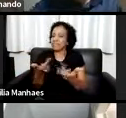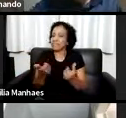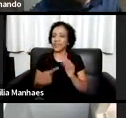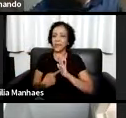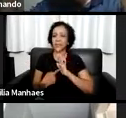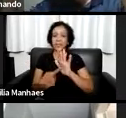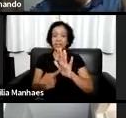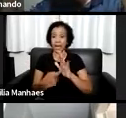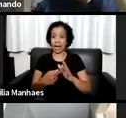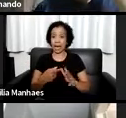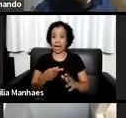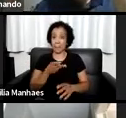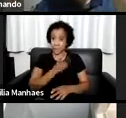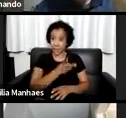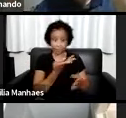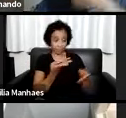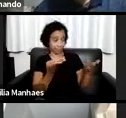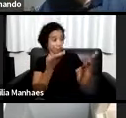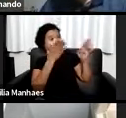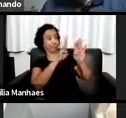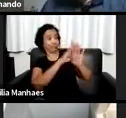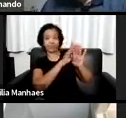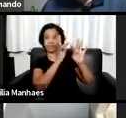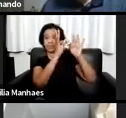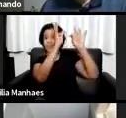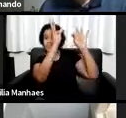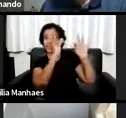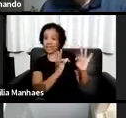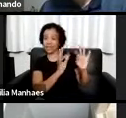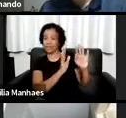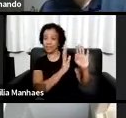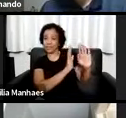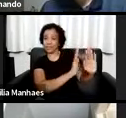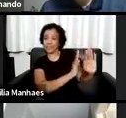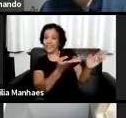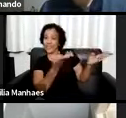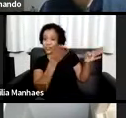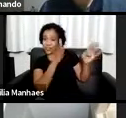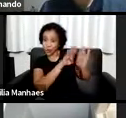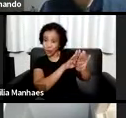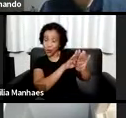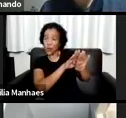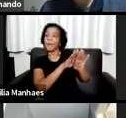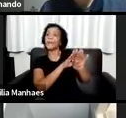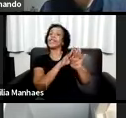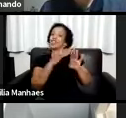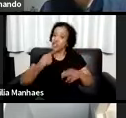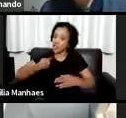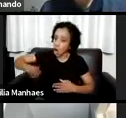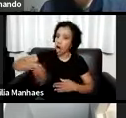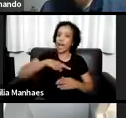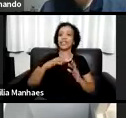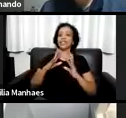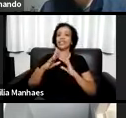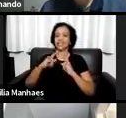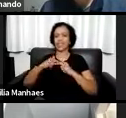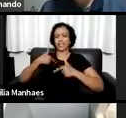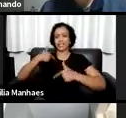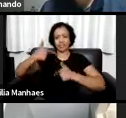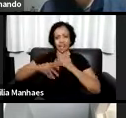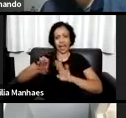portas estejam fechadas, é apenas o templo que está fechado. Porque nós continuamos sendo crentes de